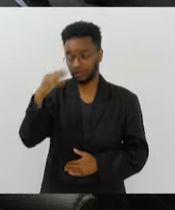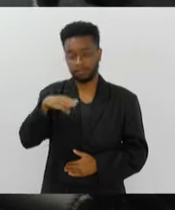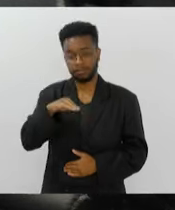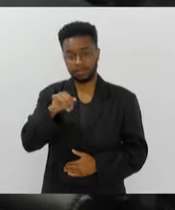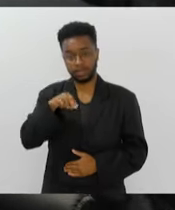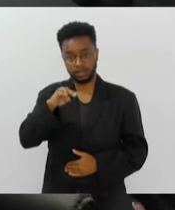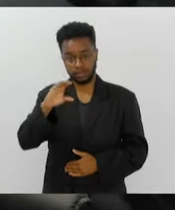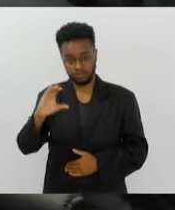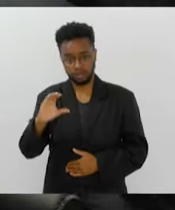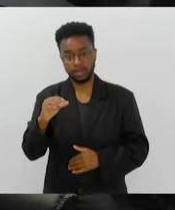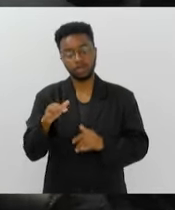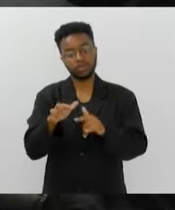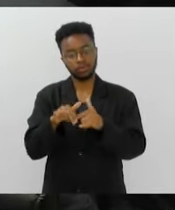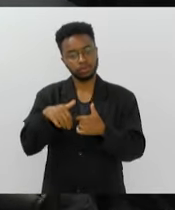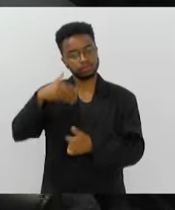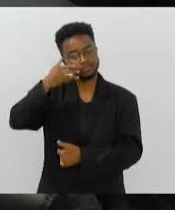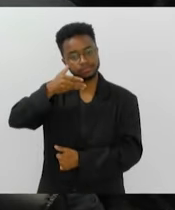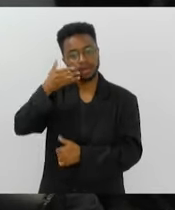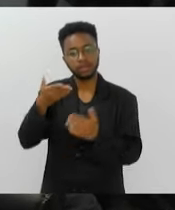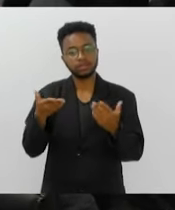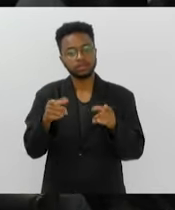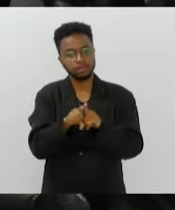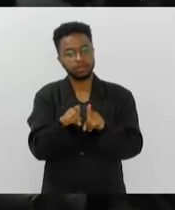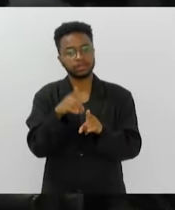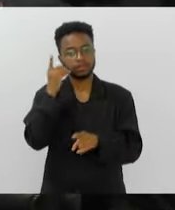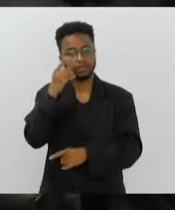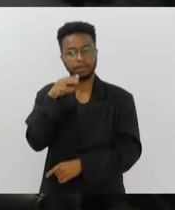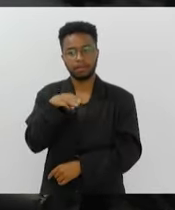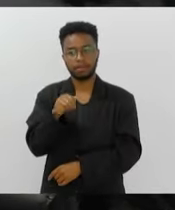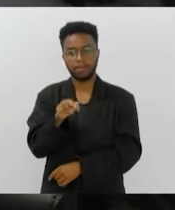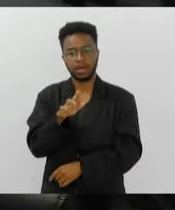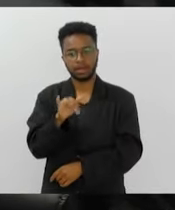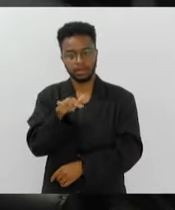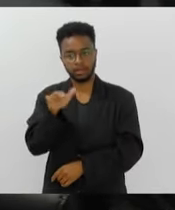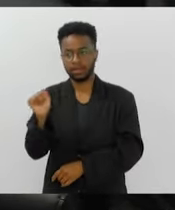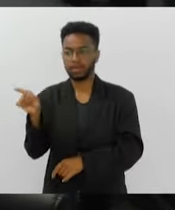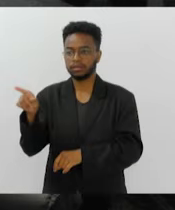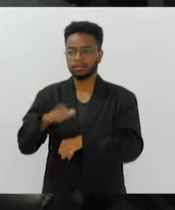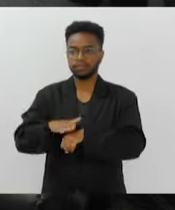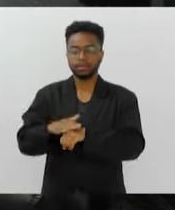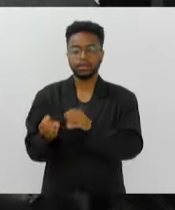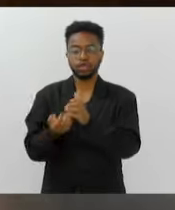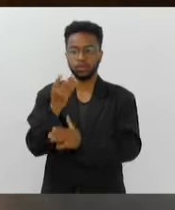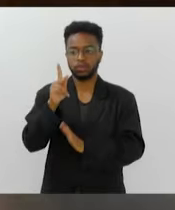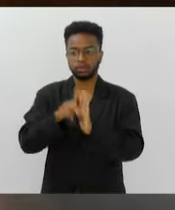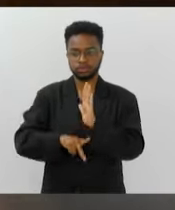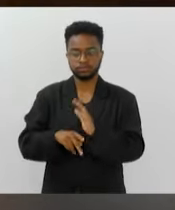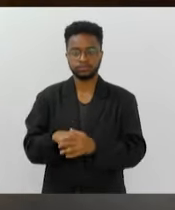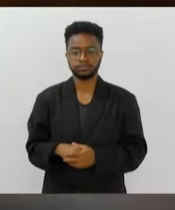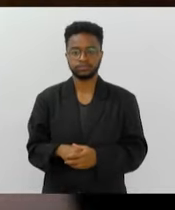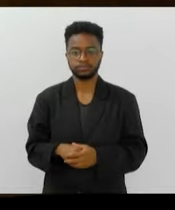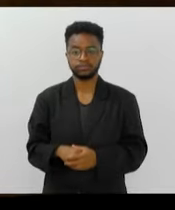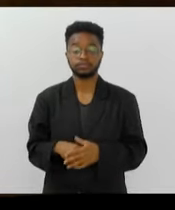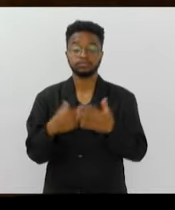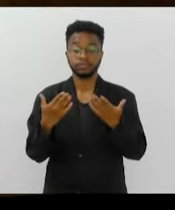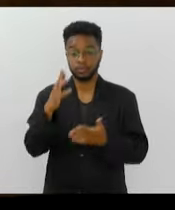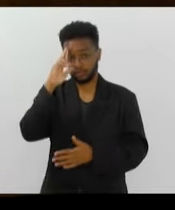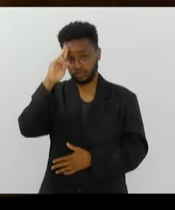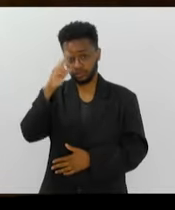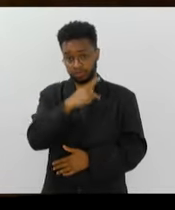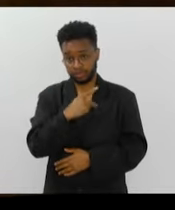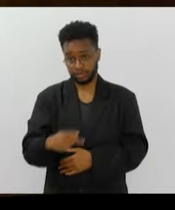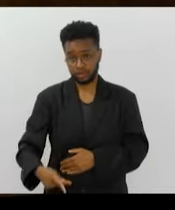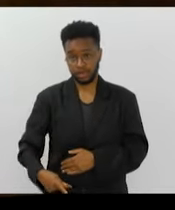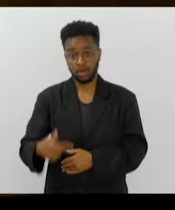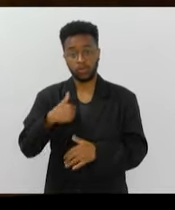mink pela ponderação deputada Marina também nossa autora do projeto senhor presidente tô